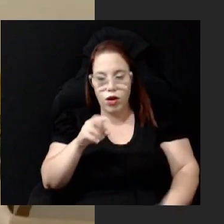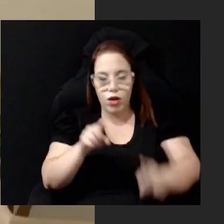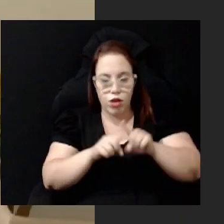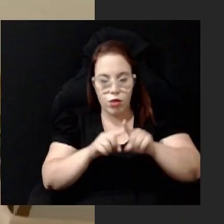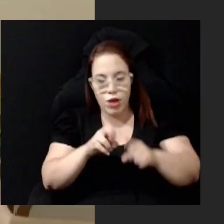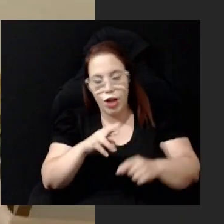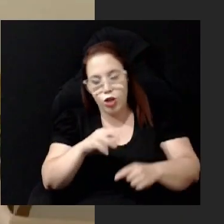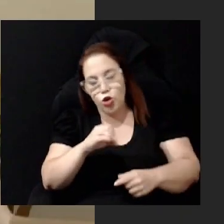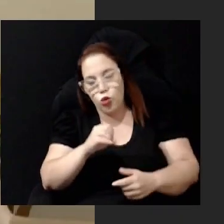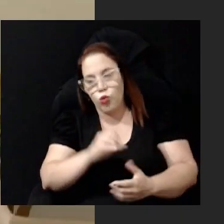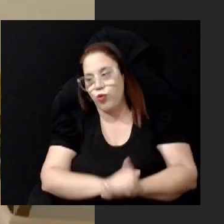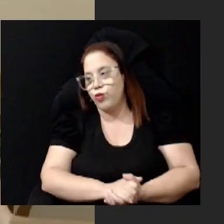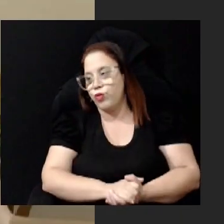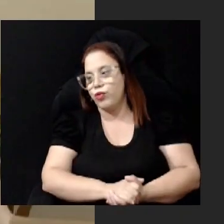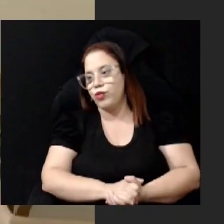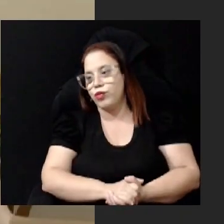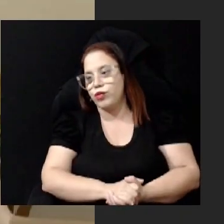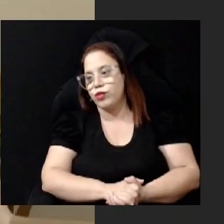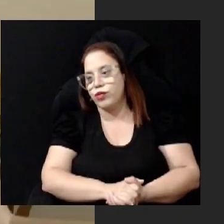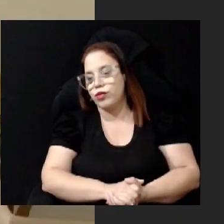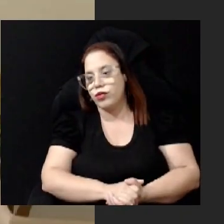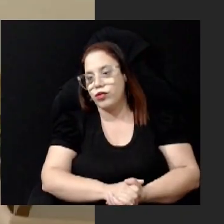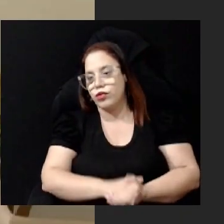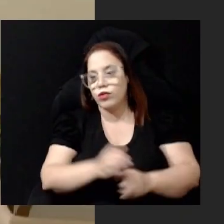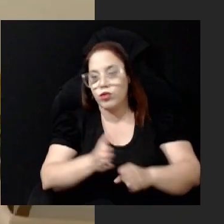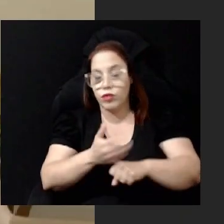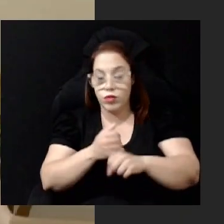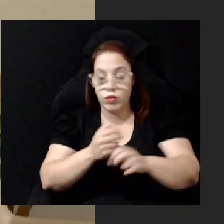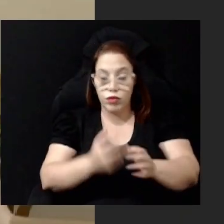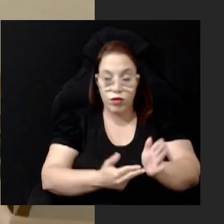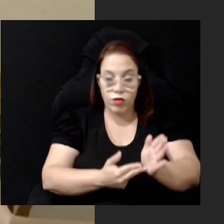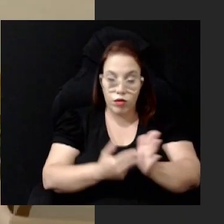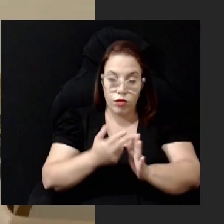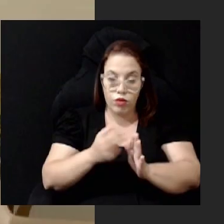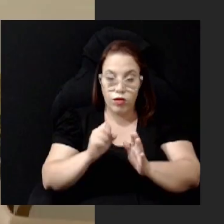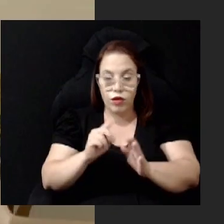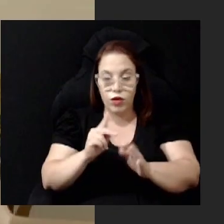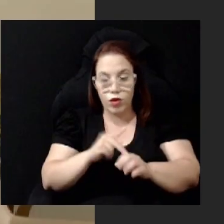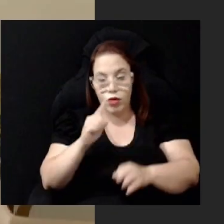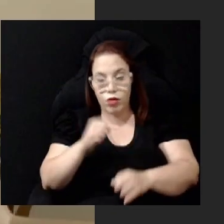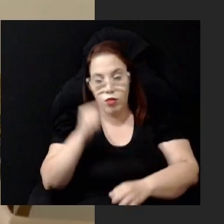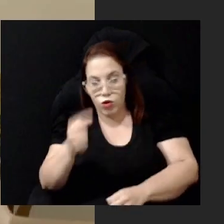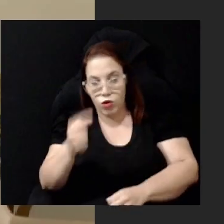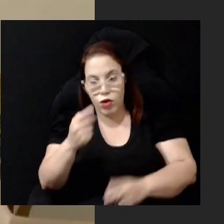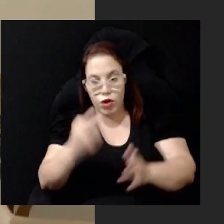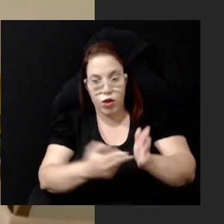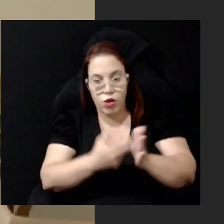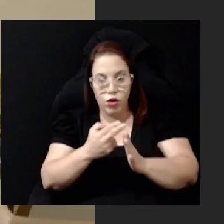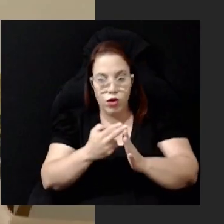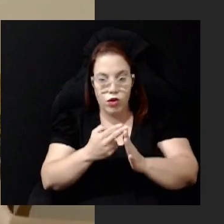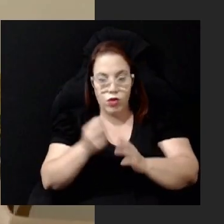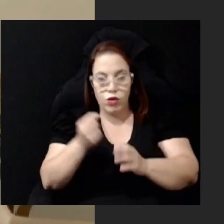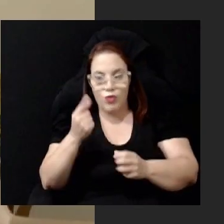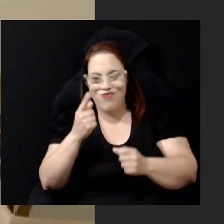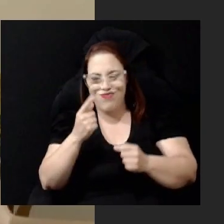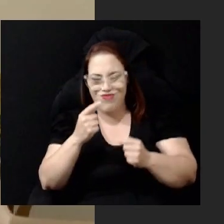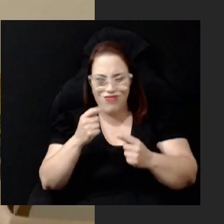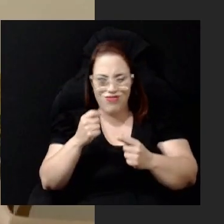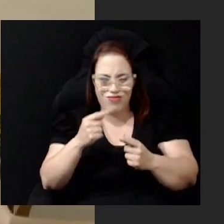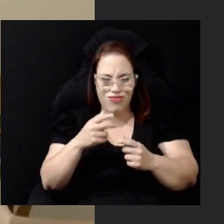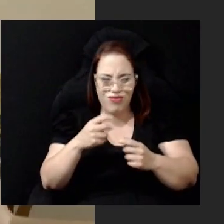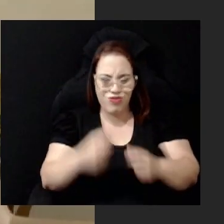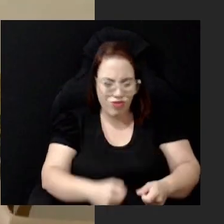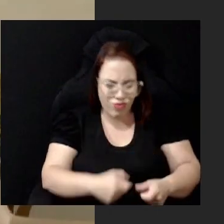quimioterapia e radioterapia, que podem ser feitos ou antes da cirurgia ou após a cirurgia. Mas